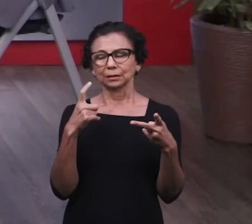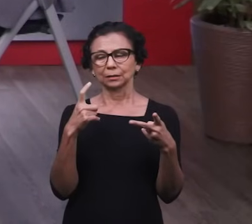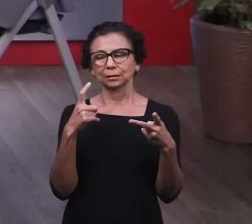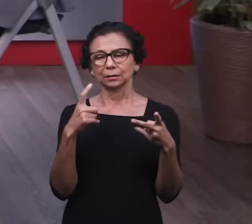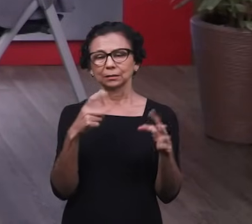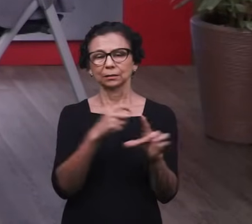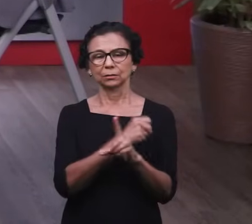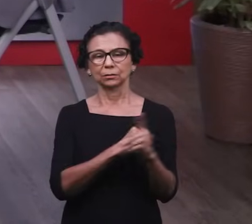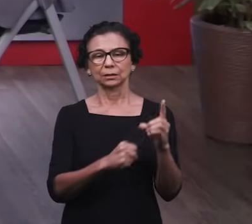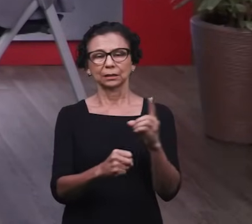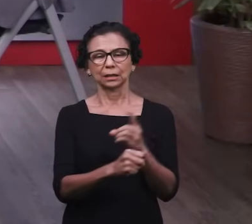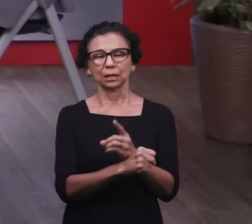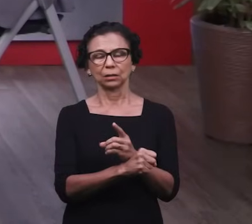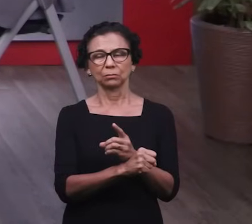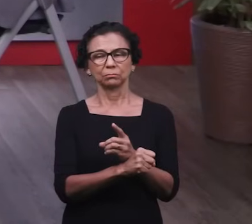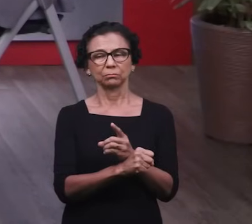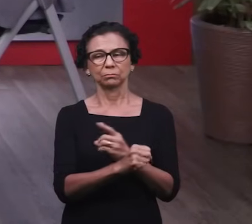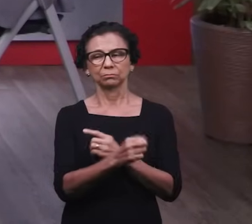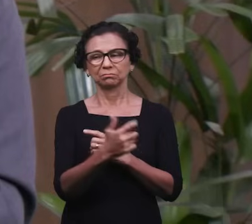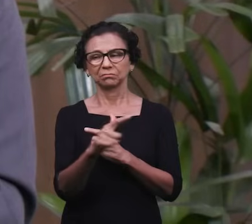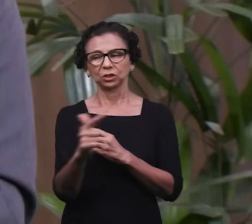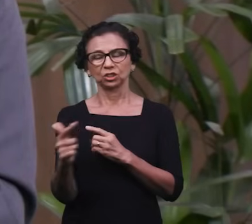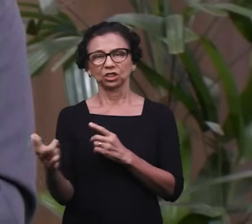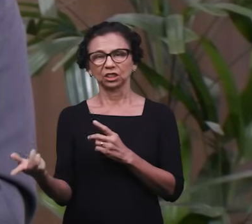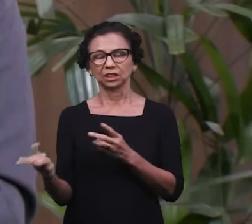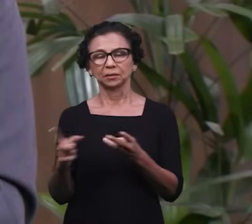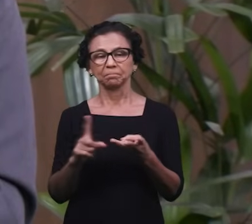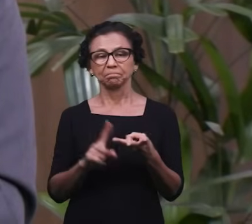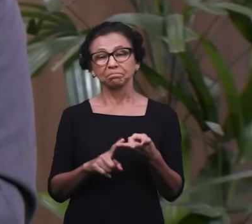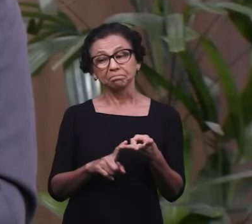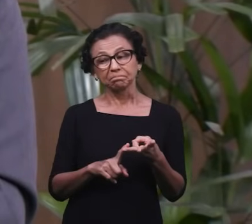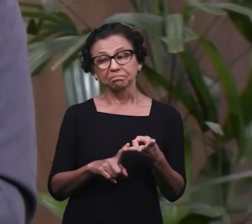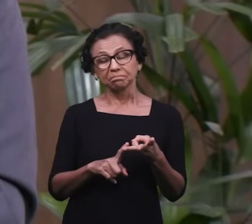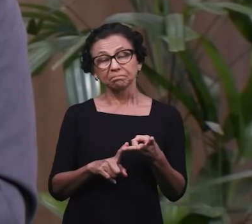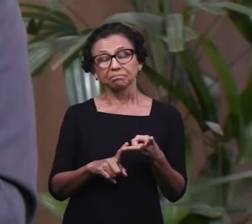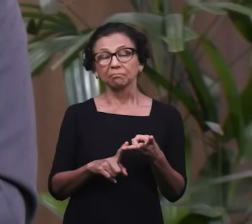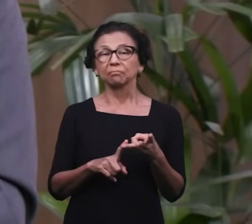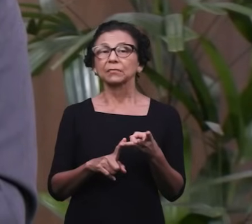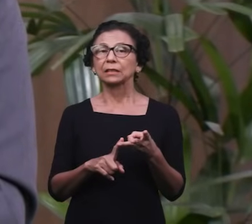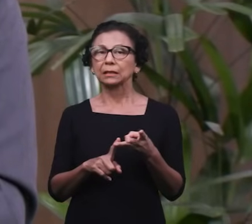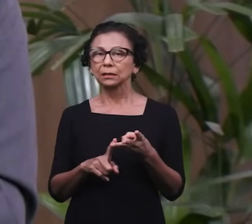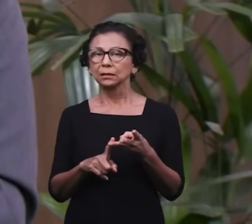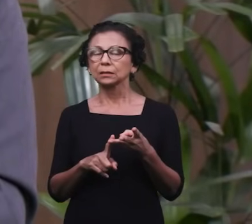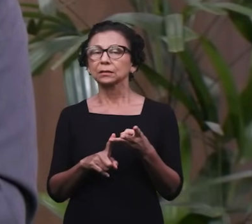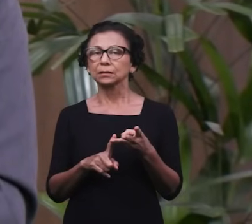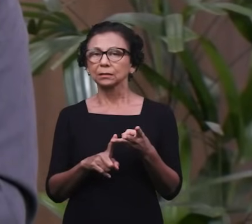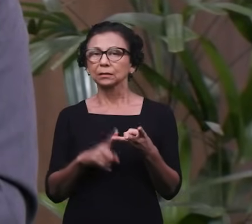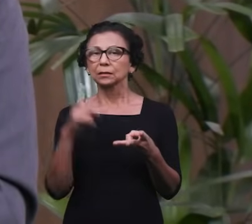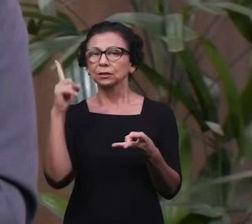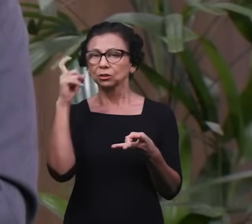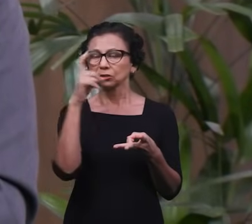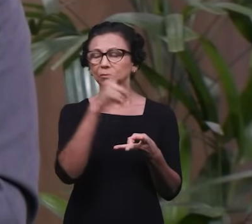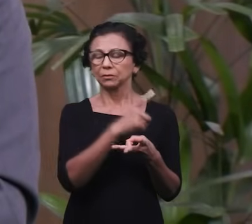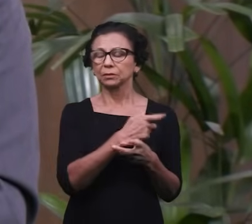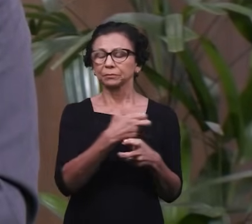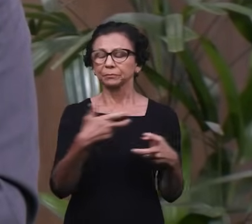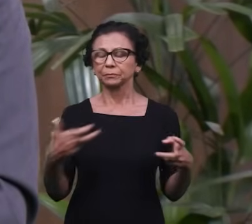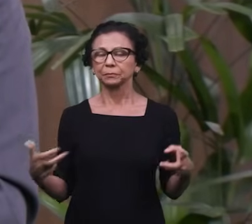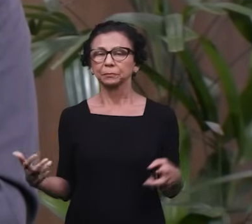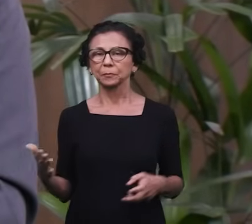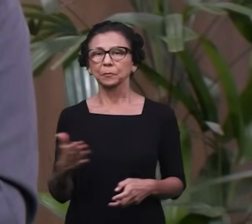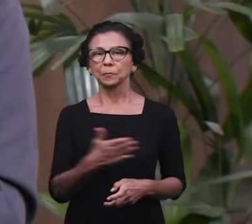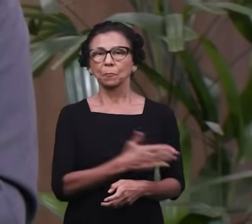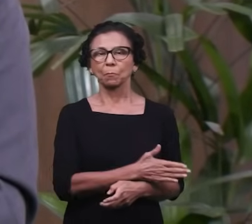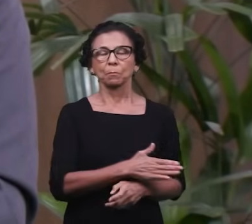interessante você reforçando, né, a respeito disso, porque essa semana até viralizou